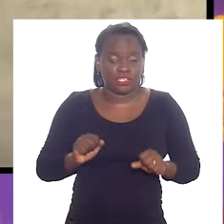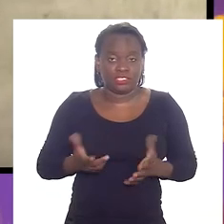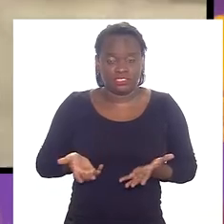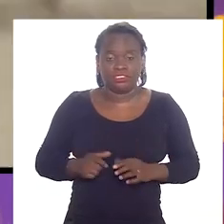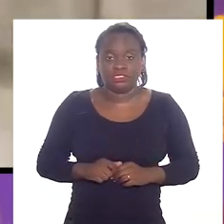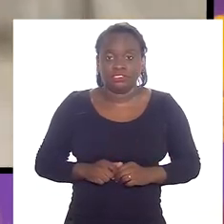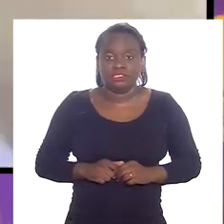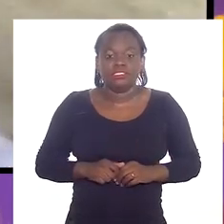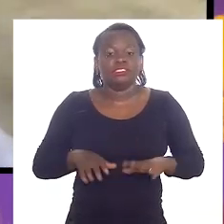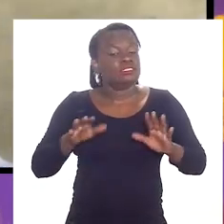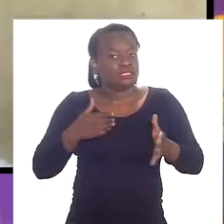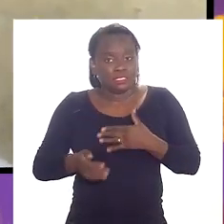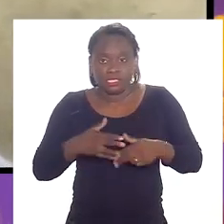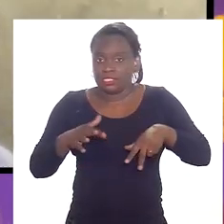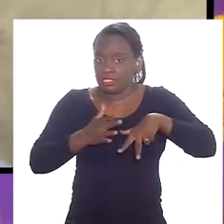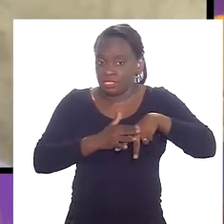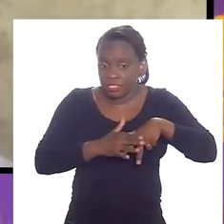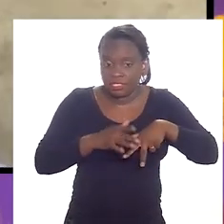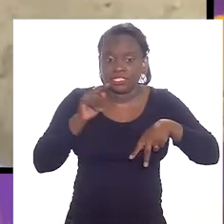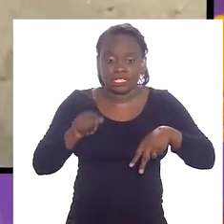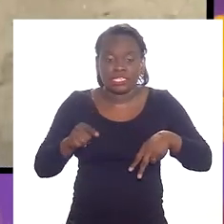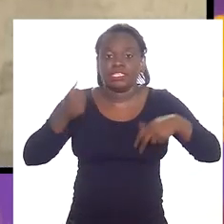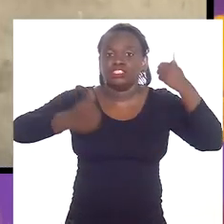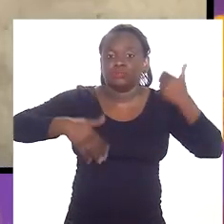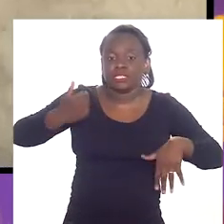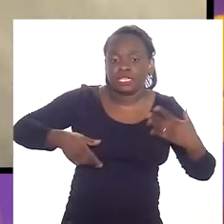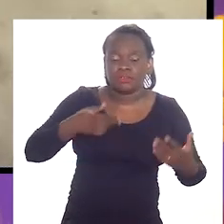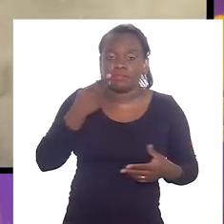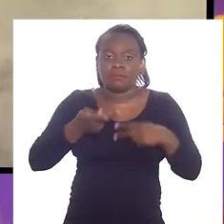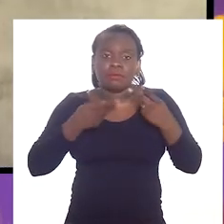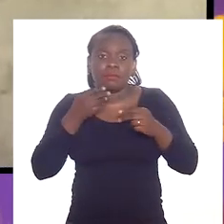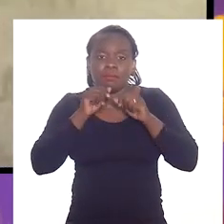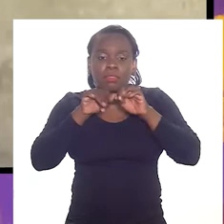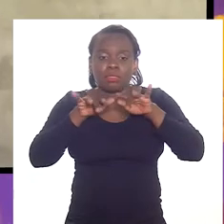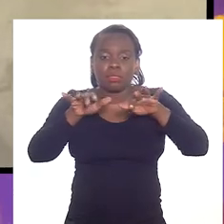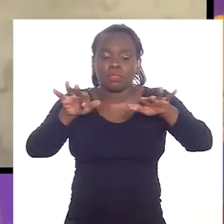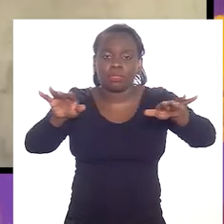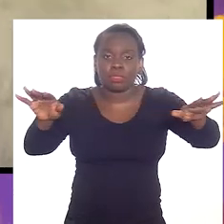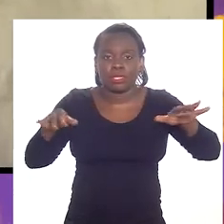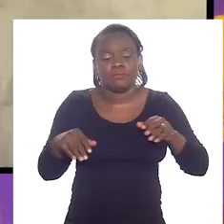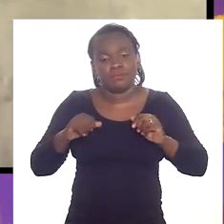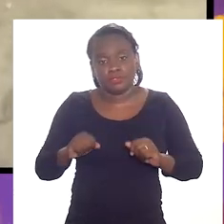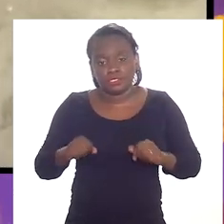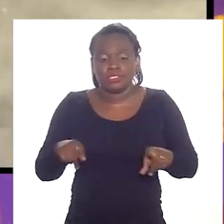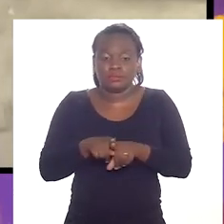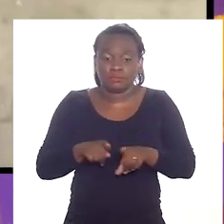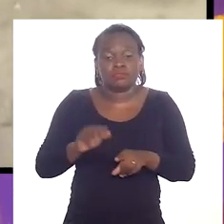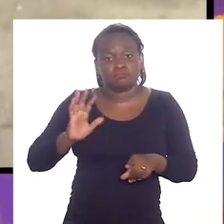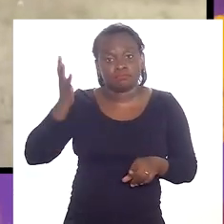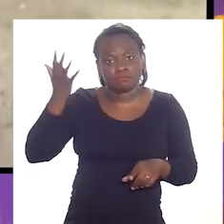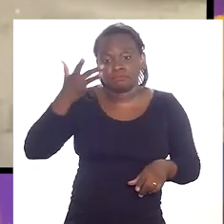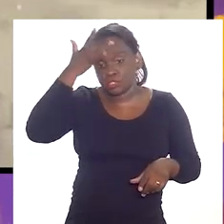manifesta. A gente sabe que em 80% das pessoas infectadas, os sintomas serão brandos, às vezes passam completamente